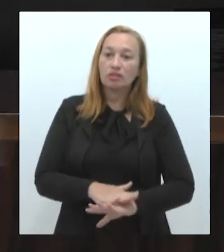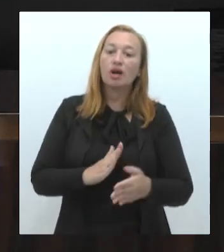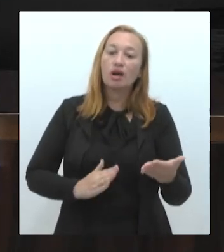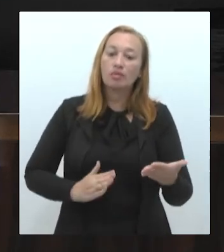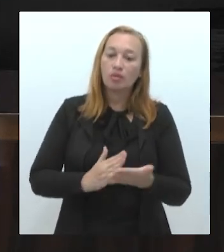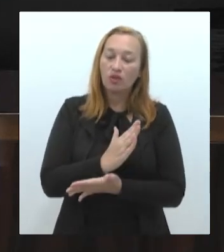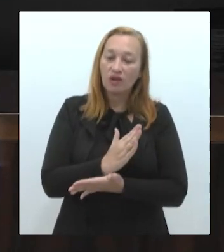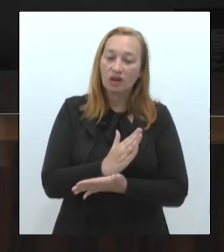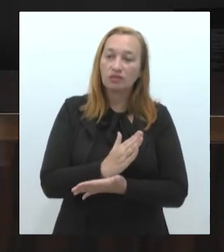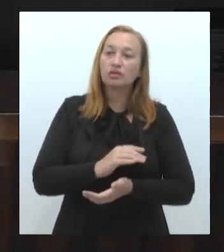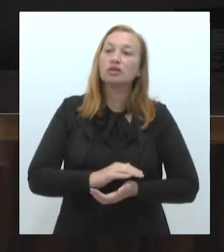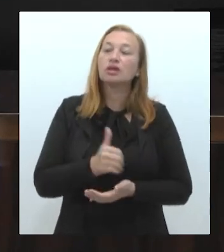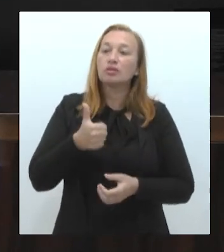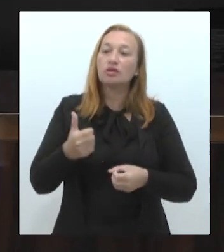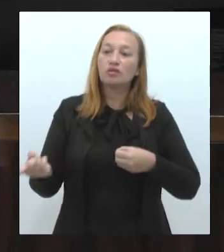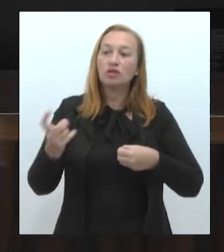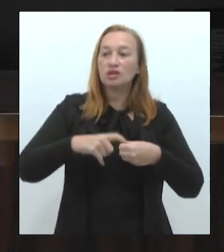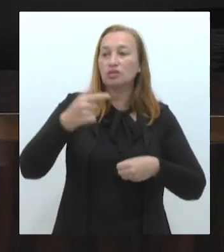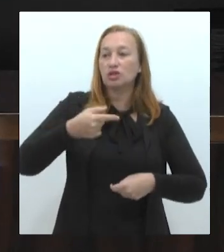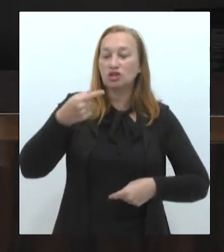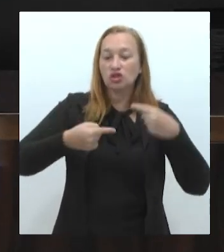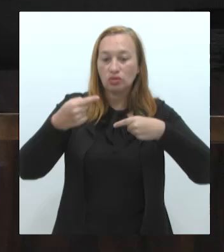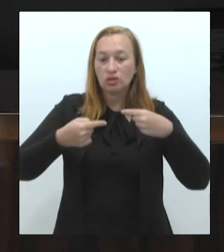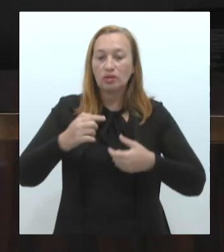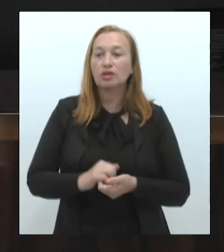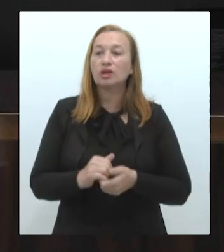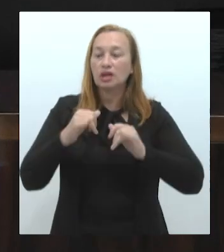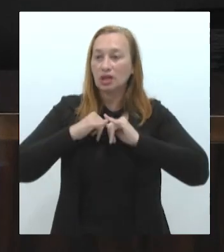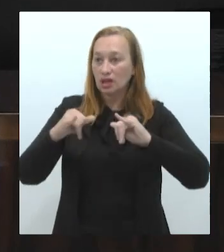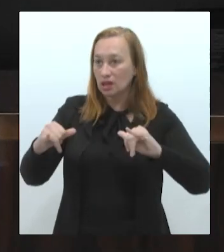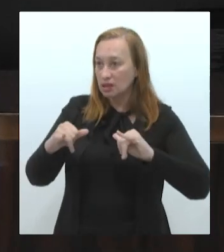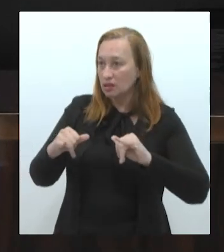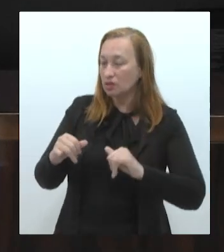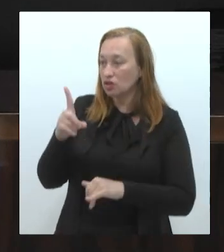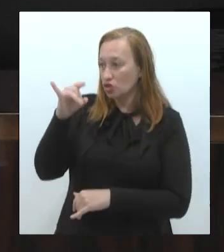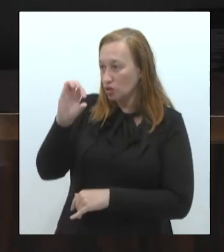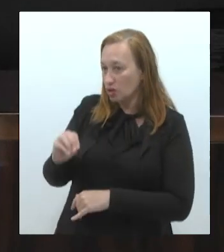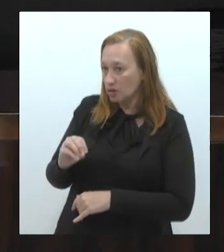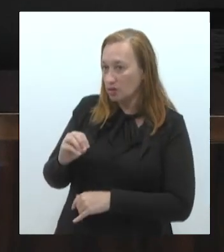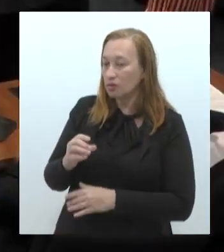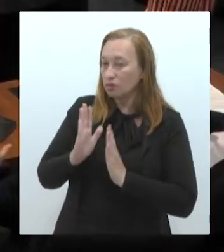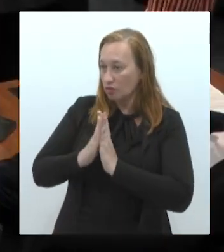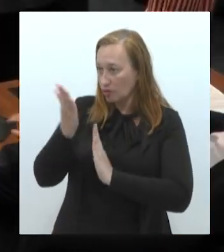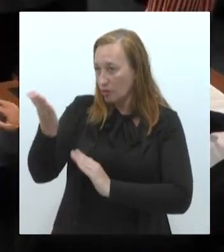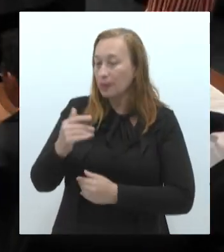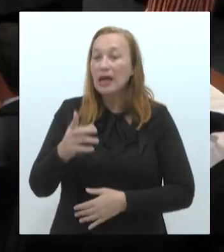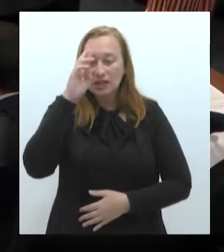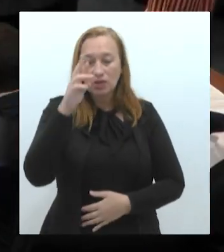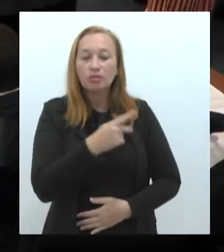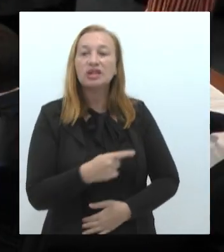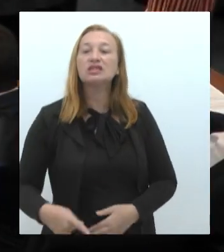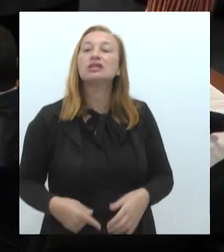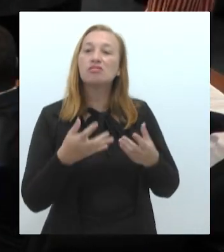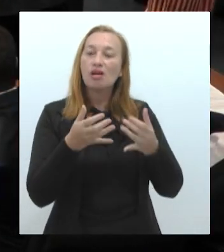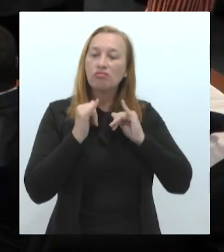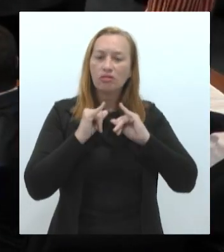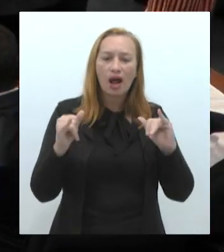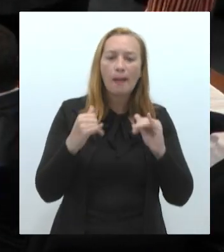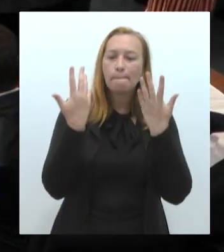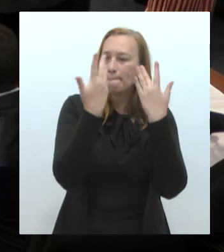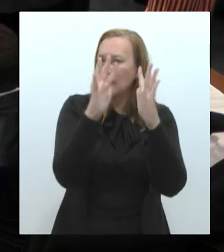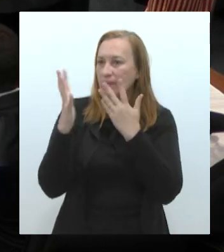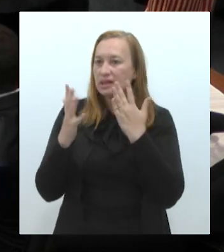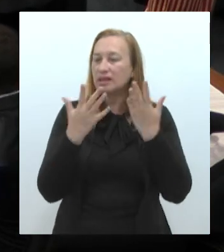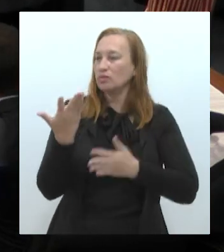estão. Aprovado em primeira e retorna em segunda. Declaração de voto, senhor Dionísio, presidente. por favor. Senhor presidente, quero declarar, parabenizar o